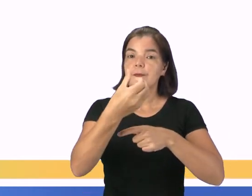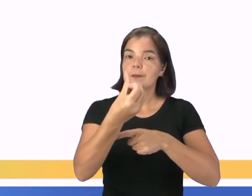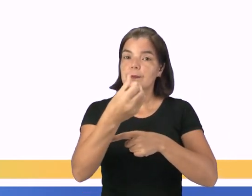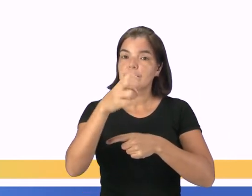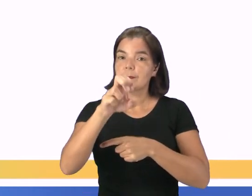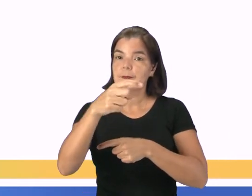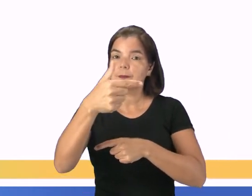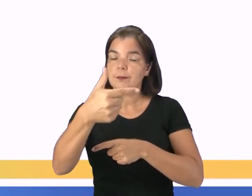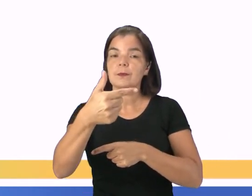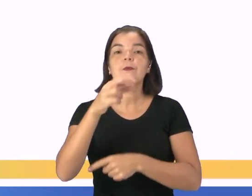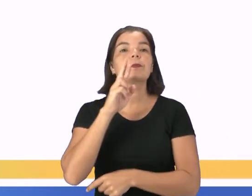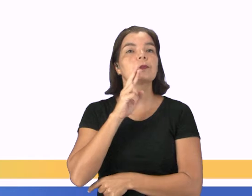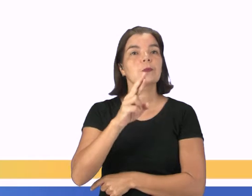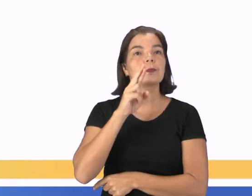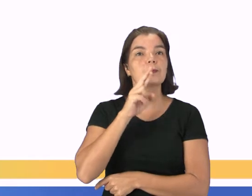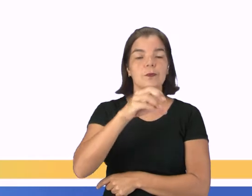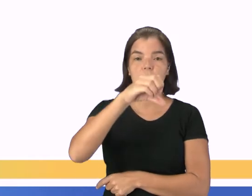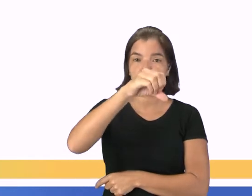652, obtemos o número